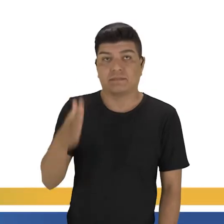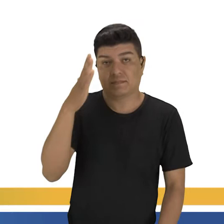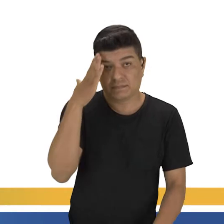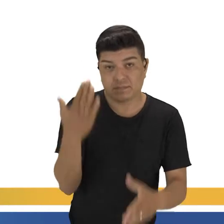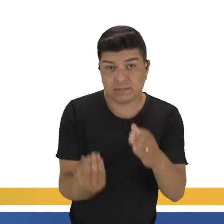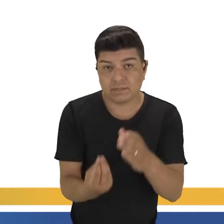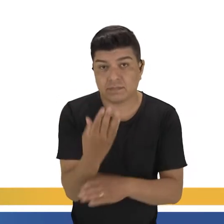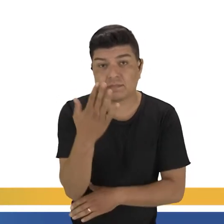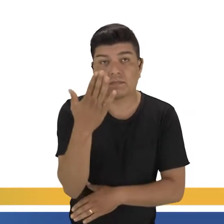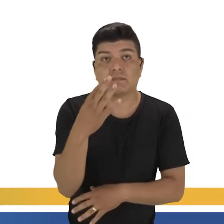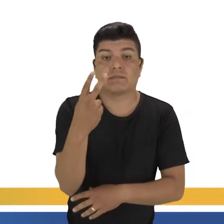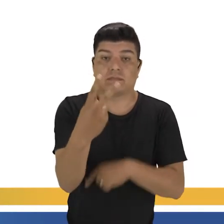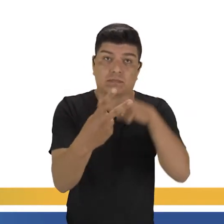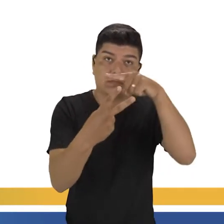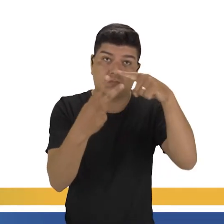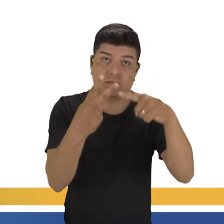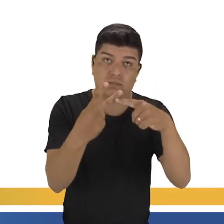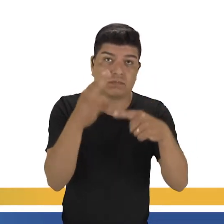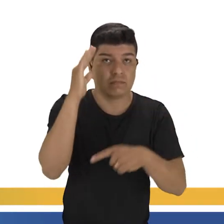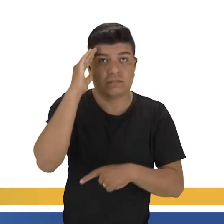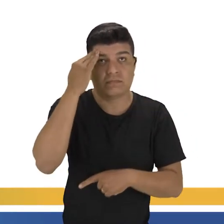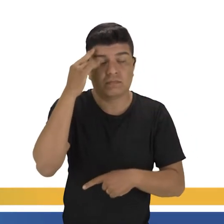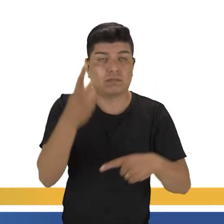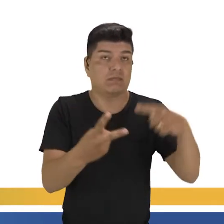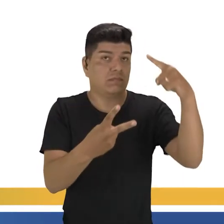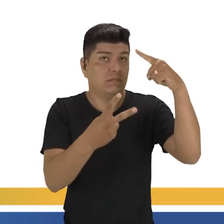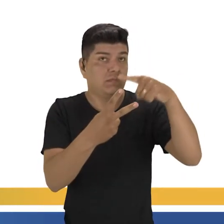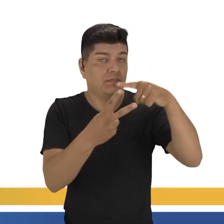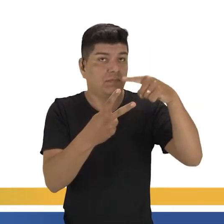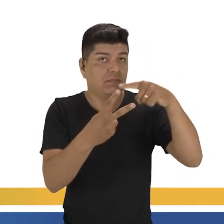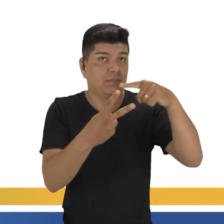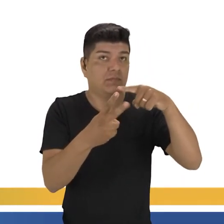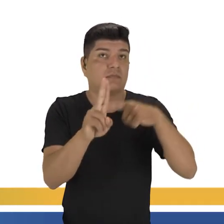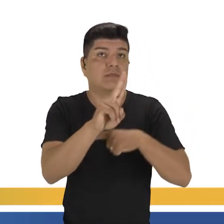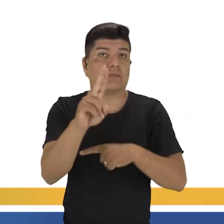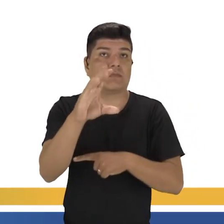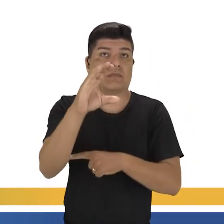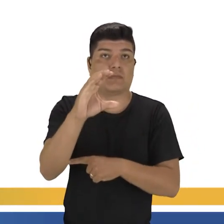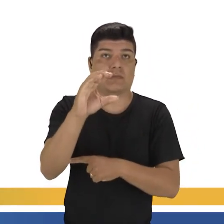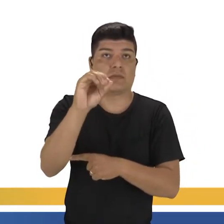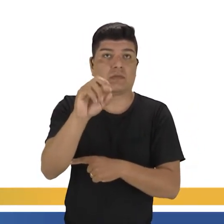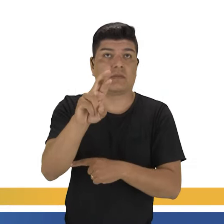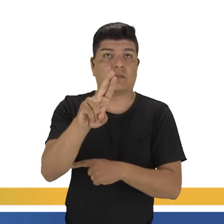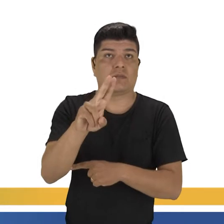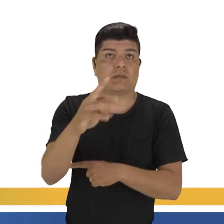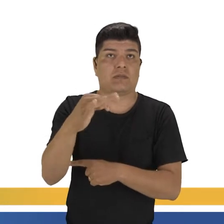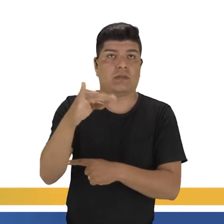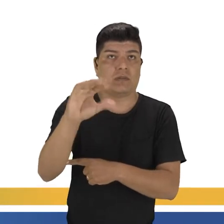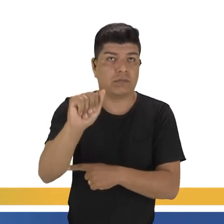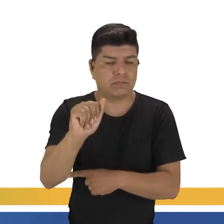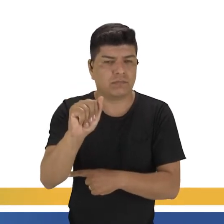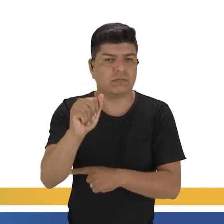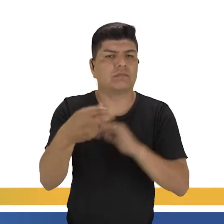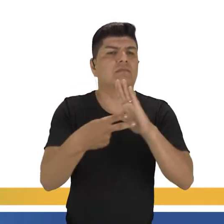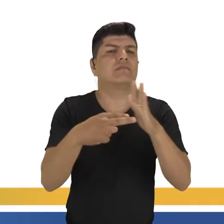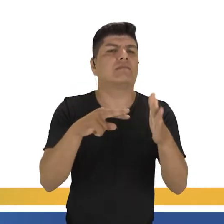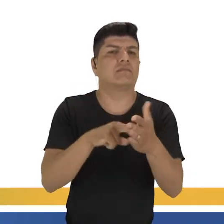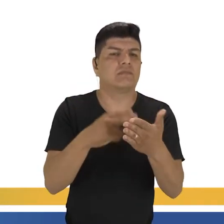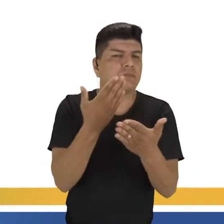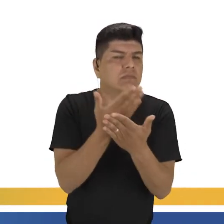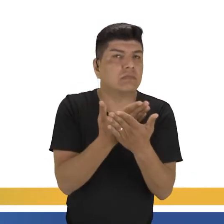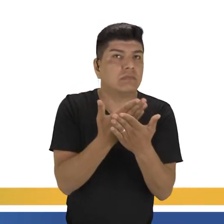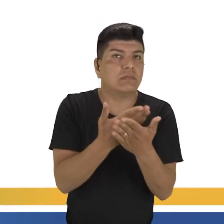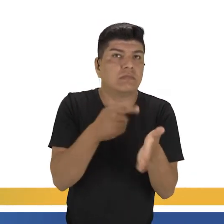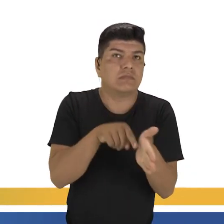2 formas de entender esse movimento. O primeiro, ele colocou o nome de corêutica. O que seria a corêutica? É o estudo